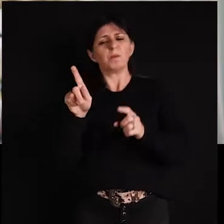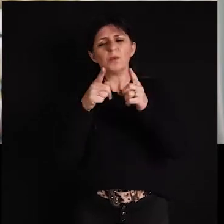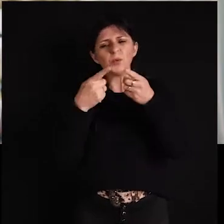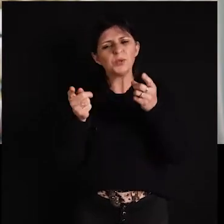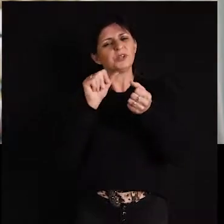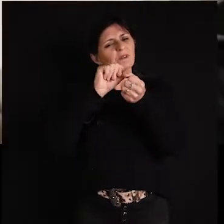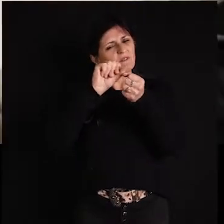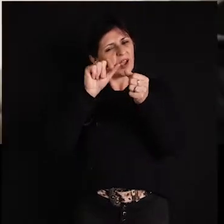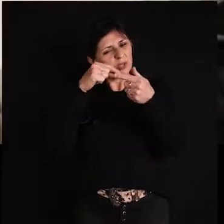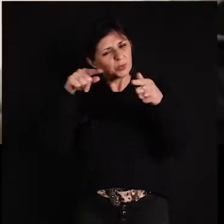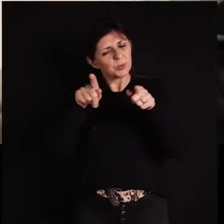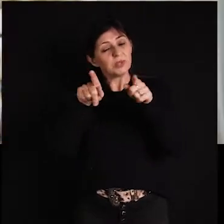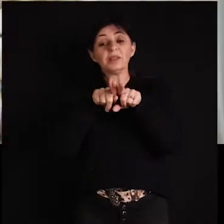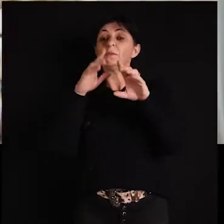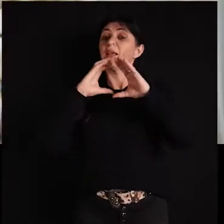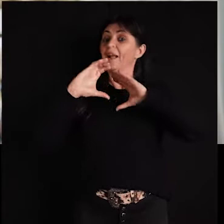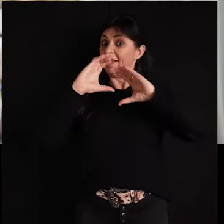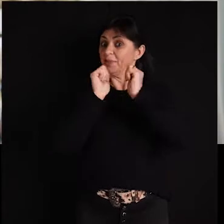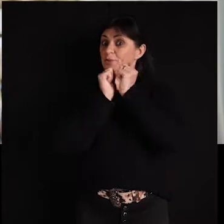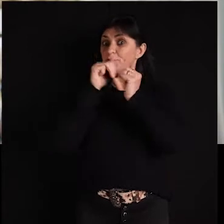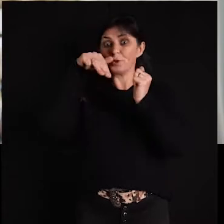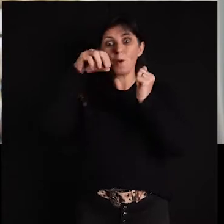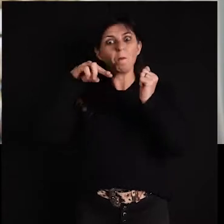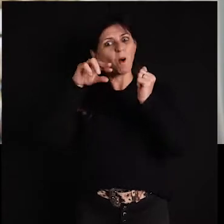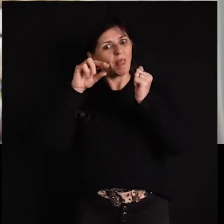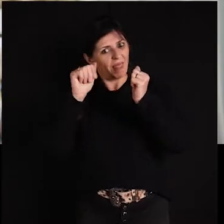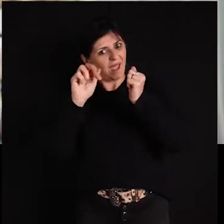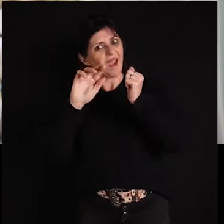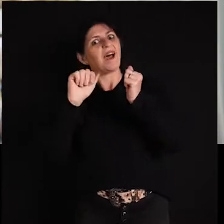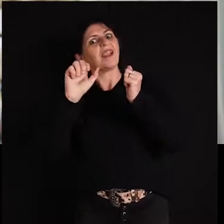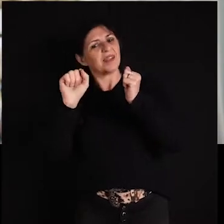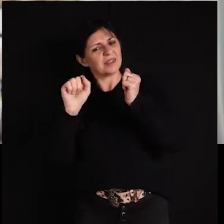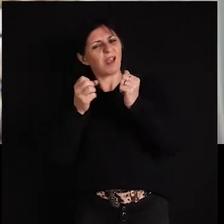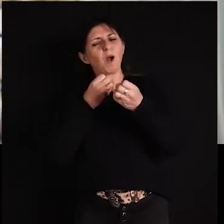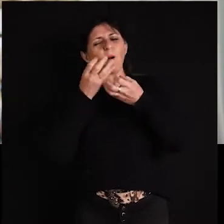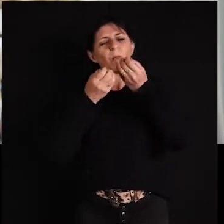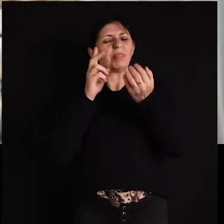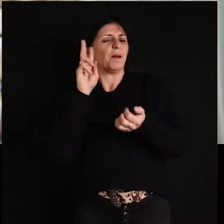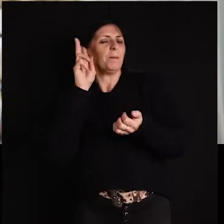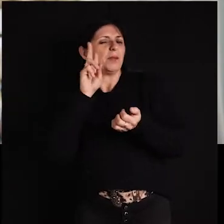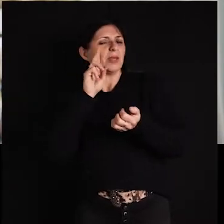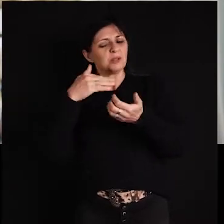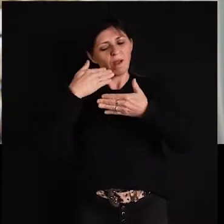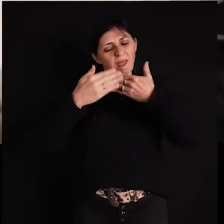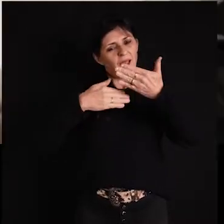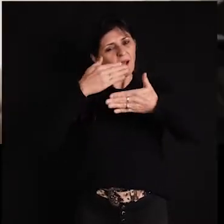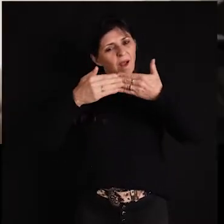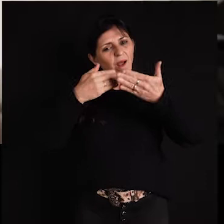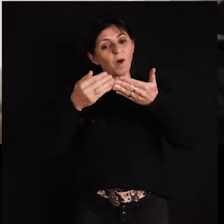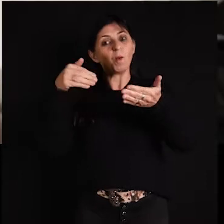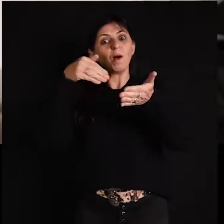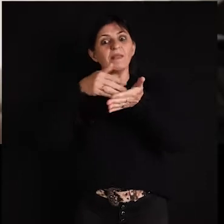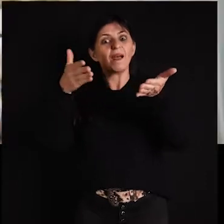dos Monarcas. Estamos fazendo esse vídeo aqui para contar um pouco da minha história, do meu trajeto com os Monarcas, né? É